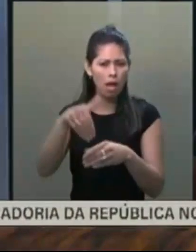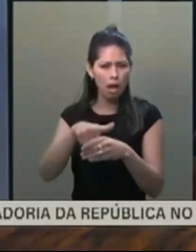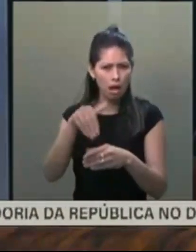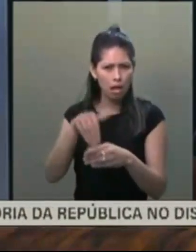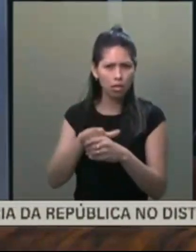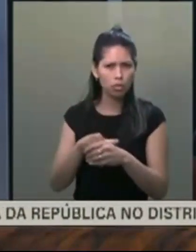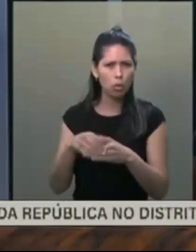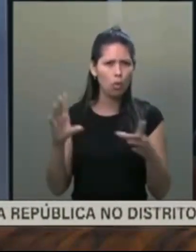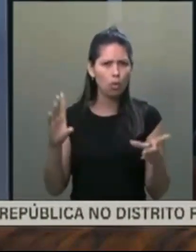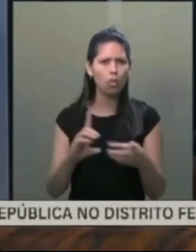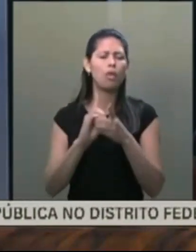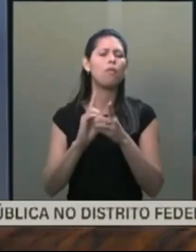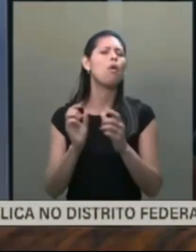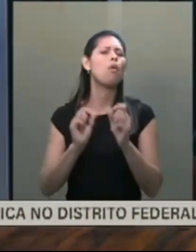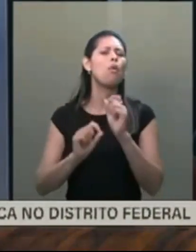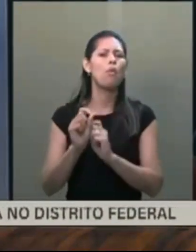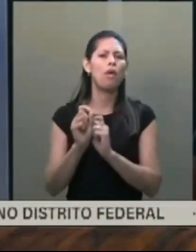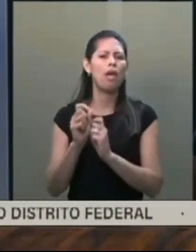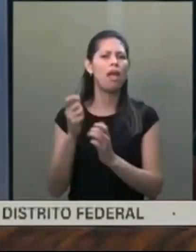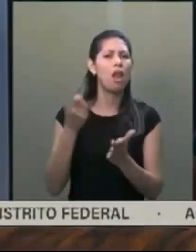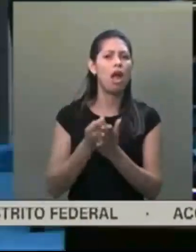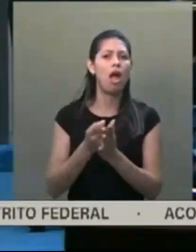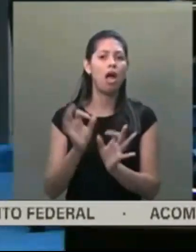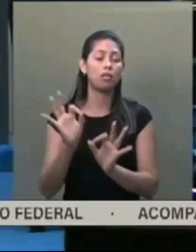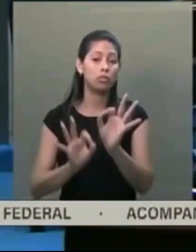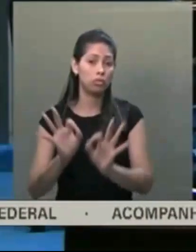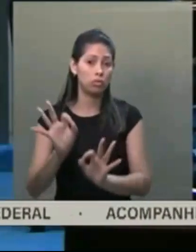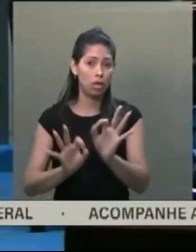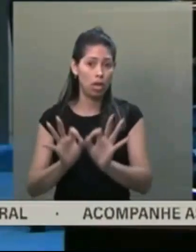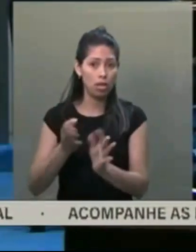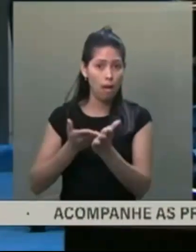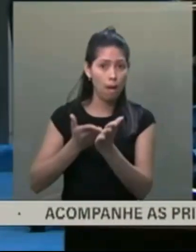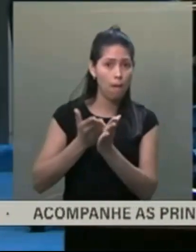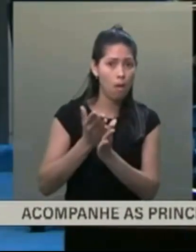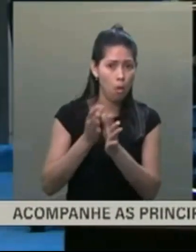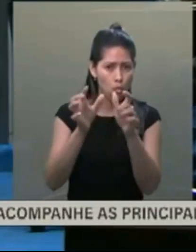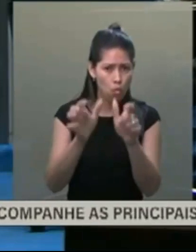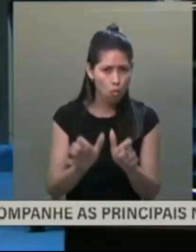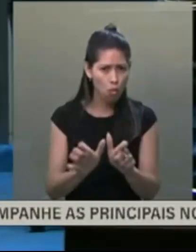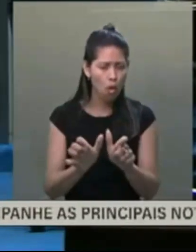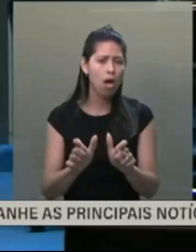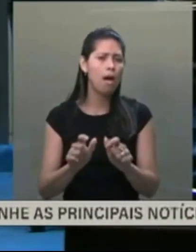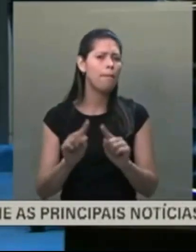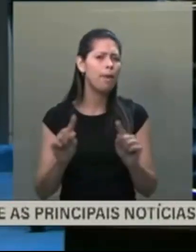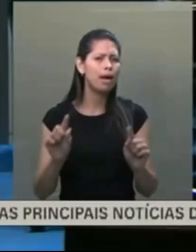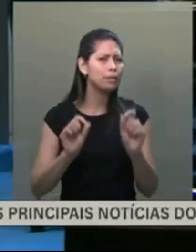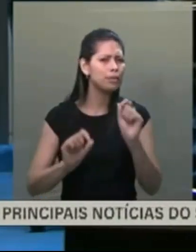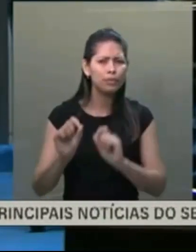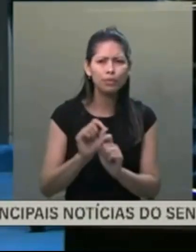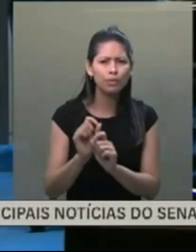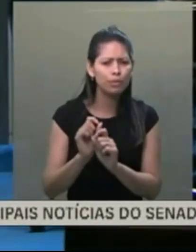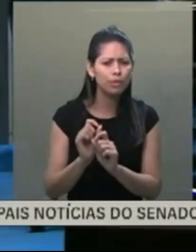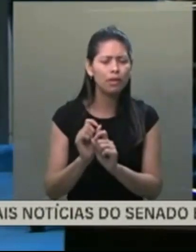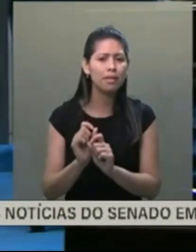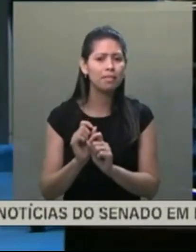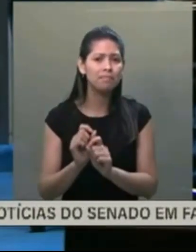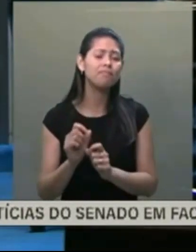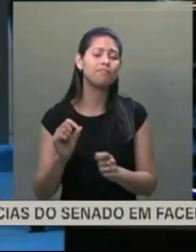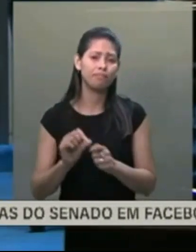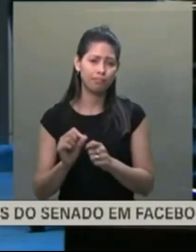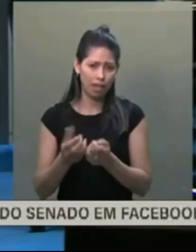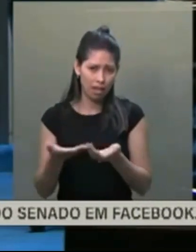democráticas para corrigir os rumos. Mas o que fazer? O que fazer quando